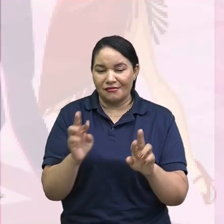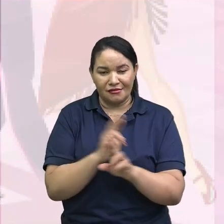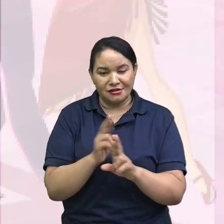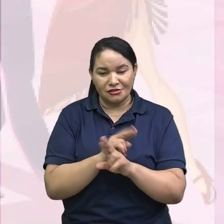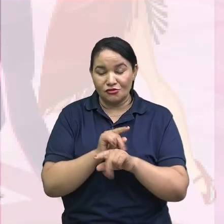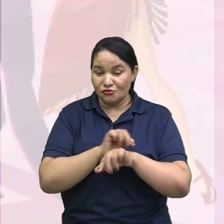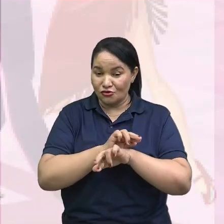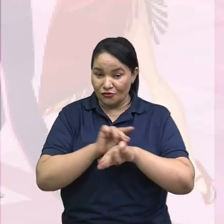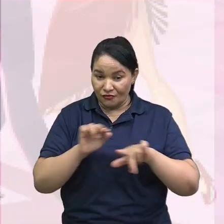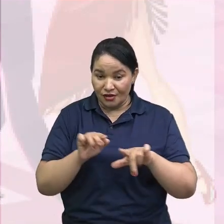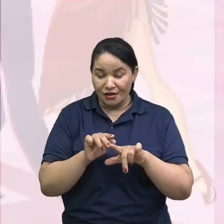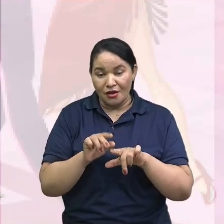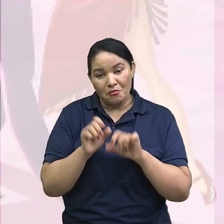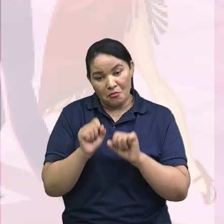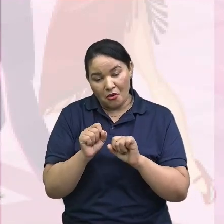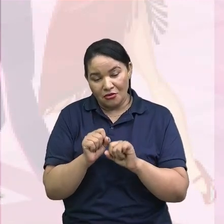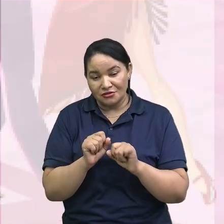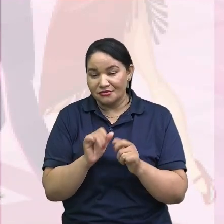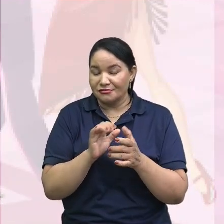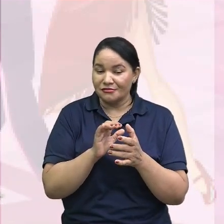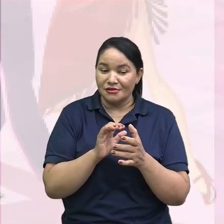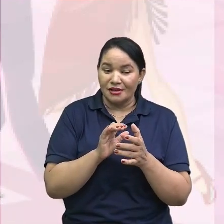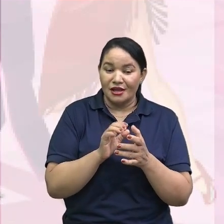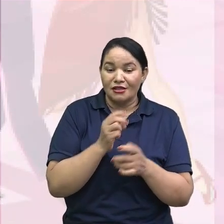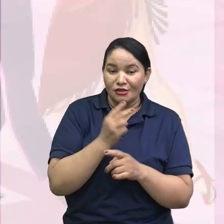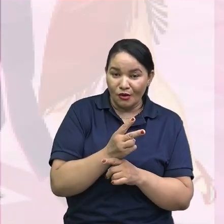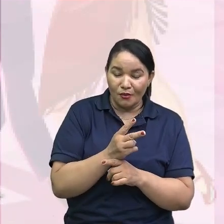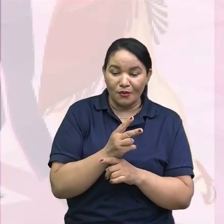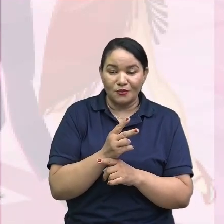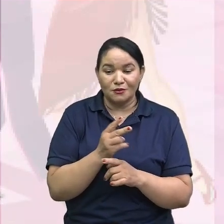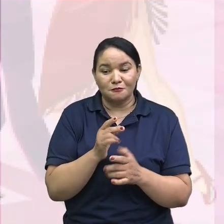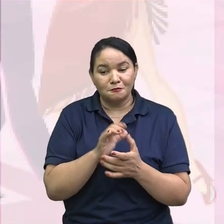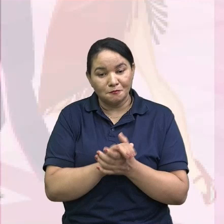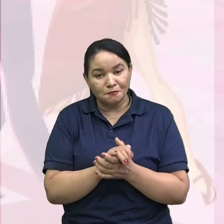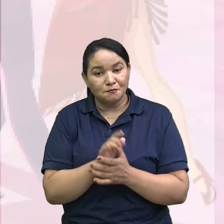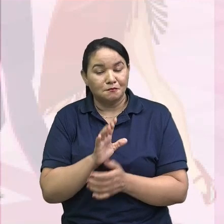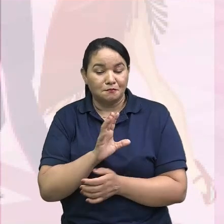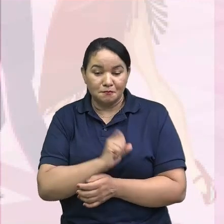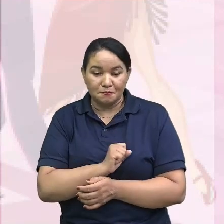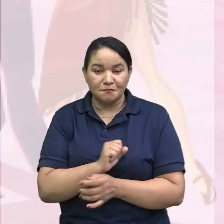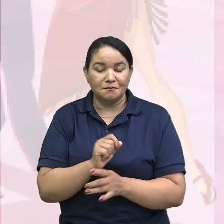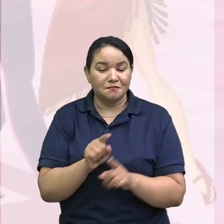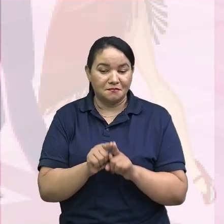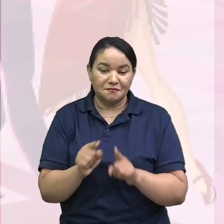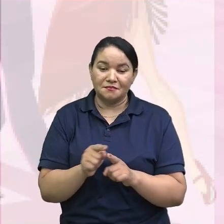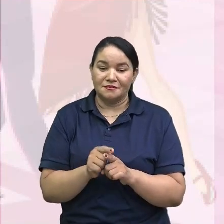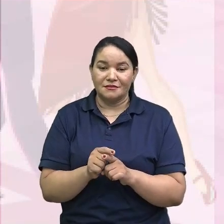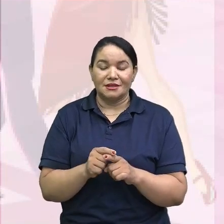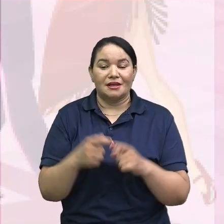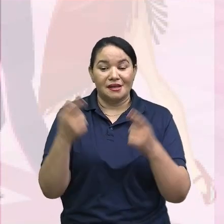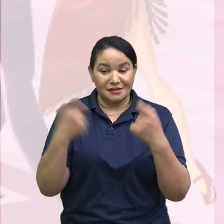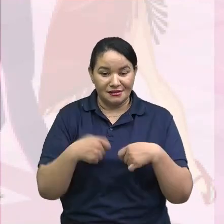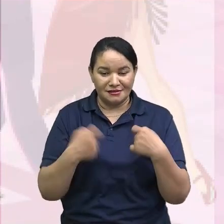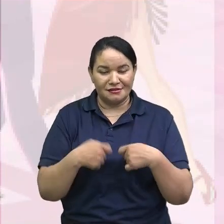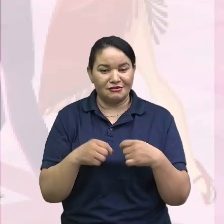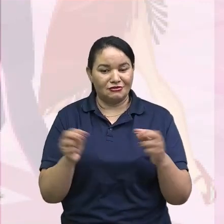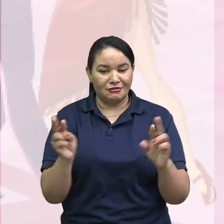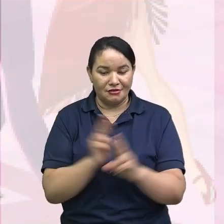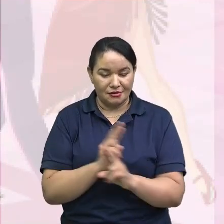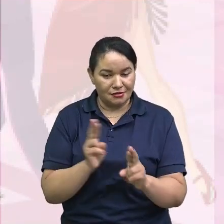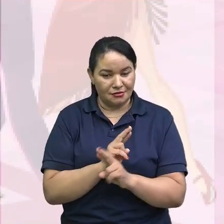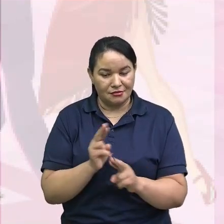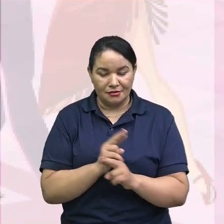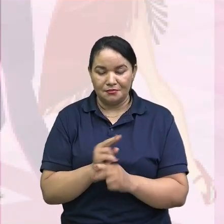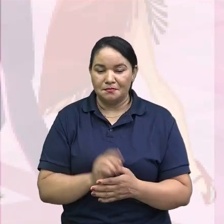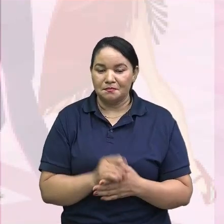relação casal, amorosa, mas da necessidade de relacionar-se com o